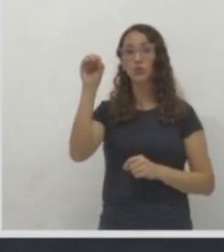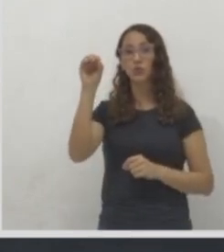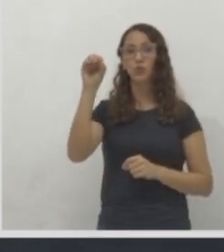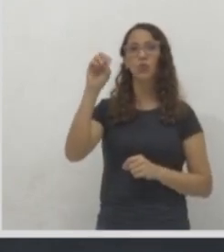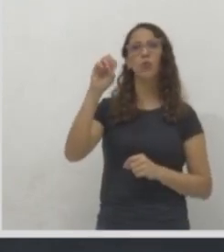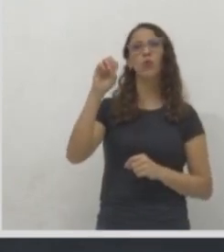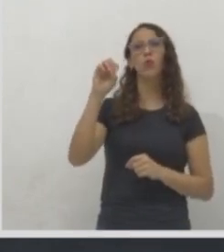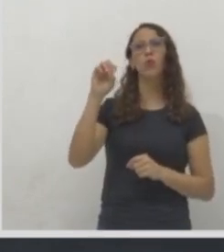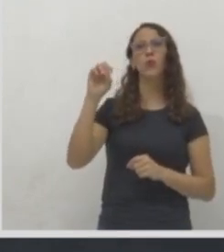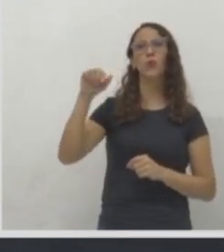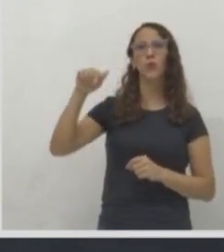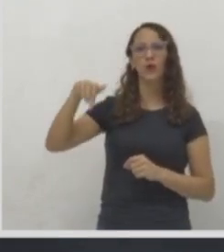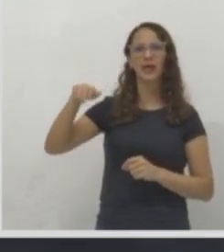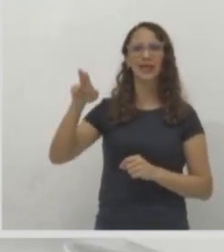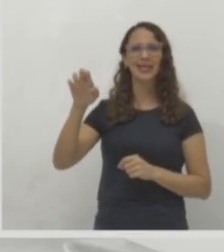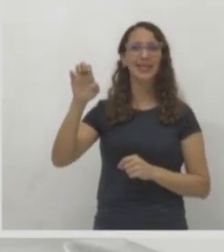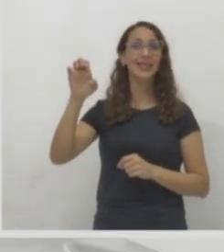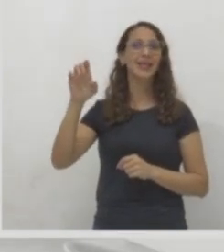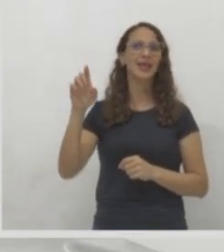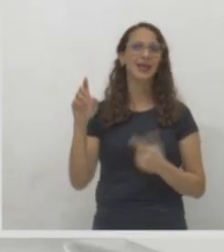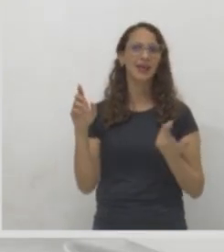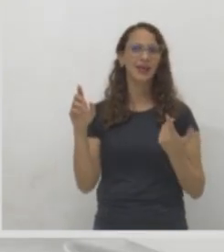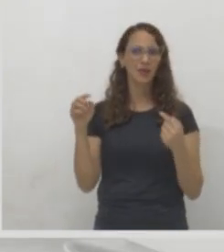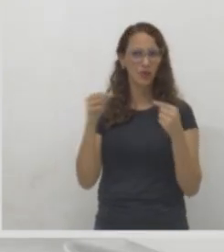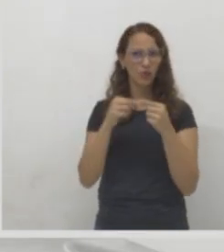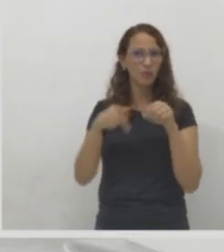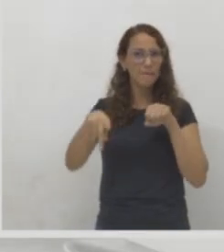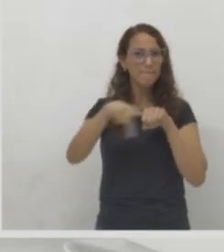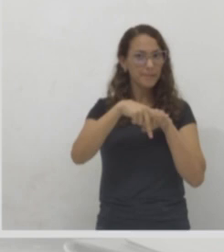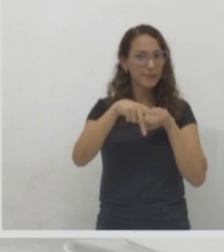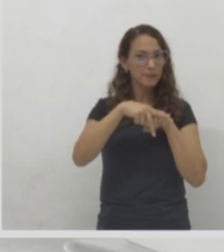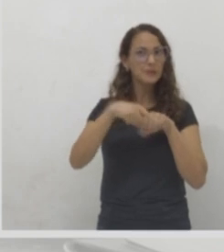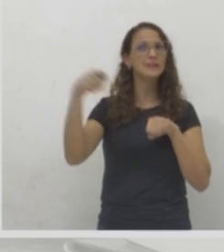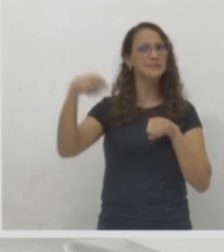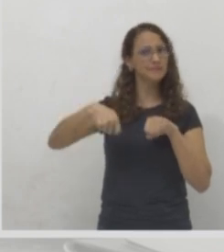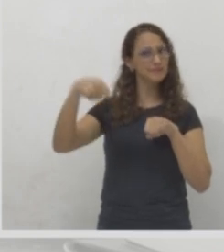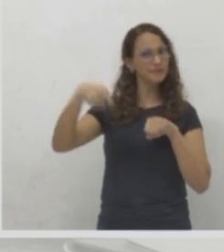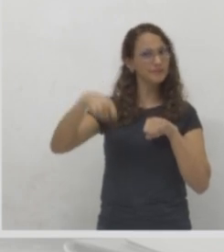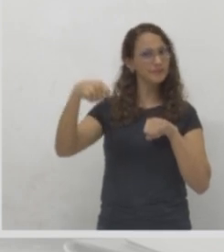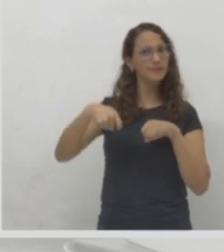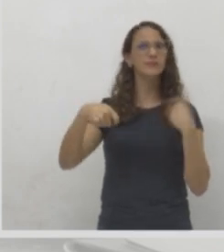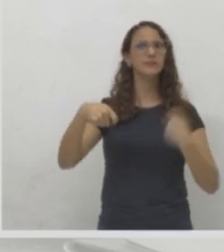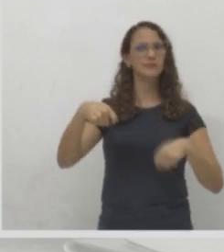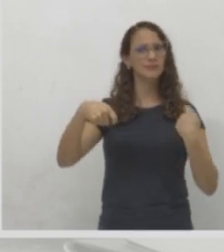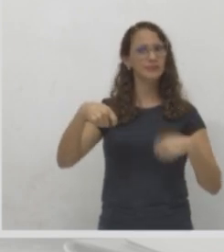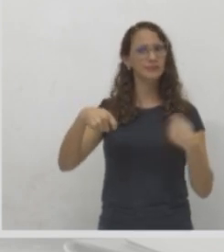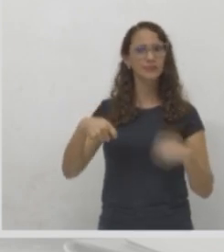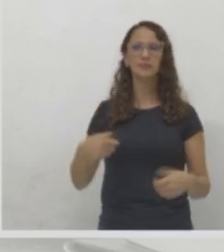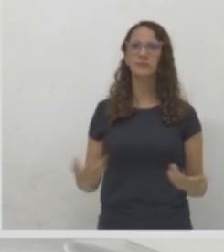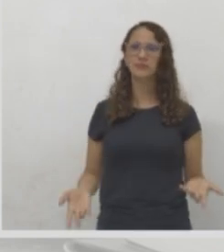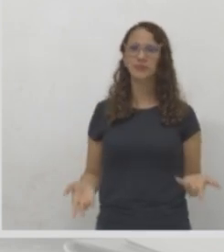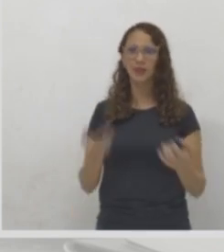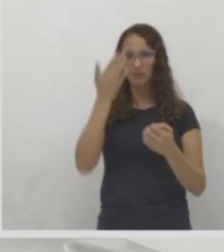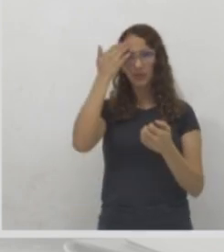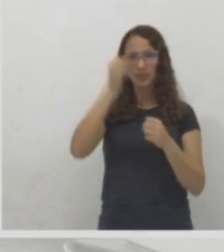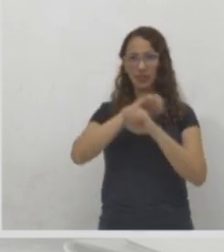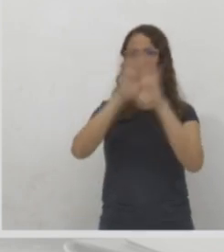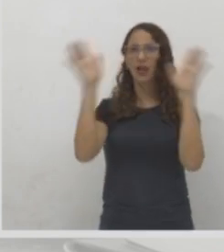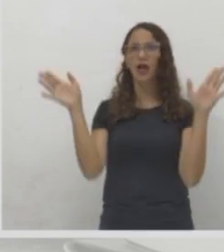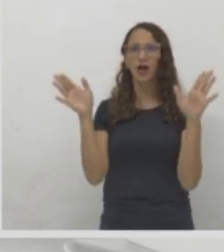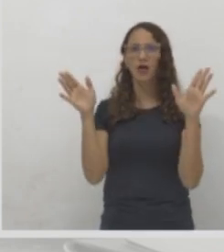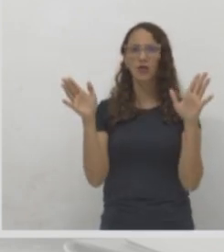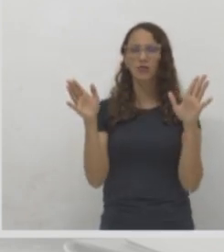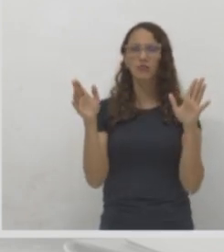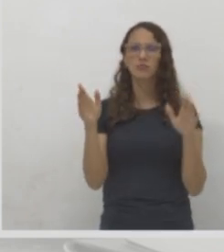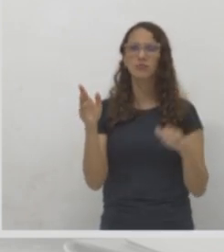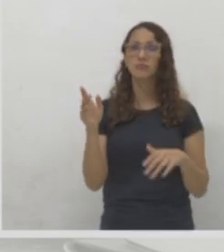que acontece? O verbo gostar, ele exige complemento. Exige. para poder fazer sentido. E do que é que o brasileiro